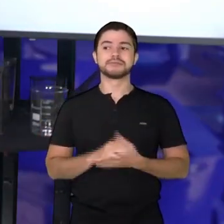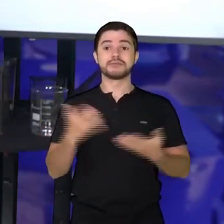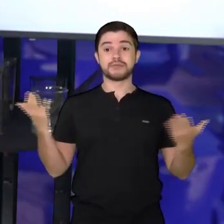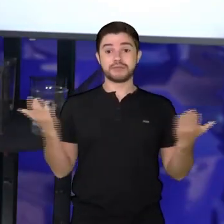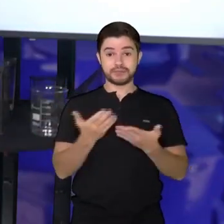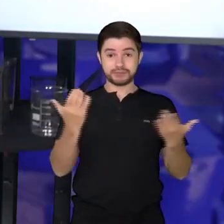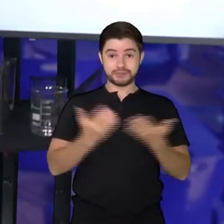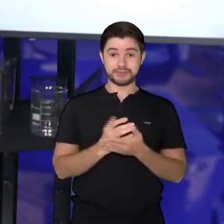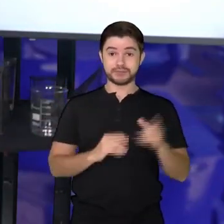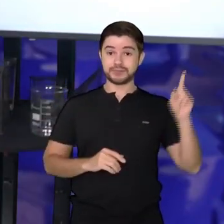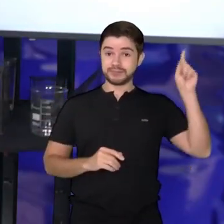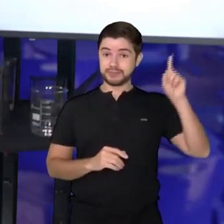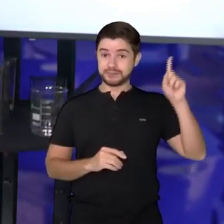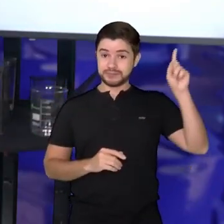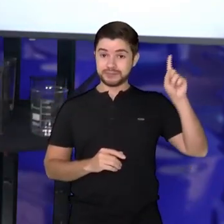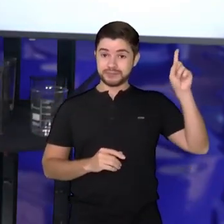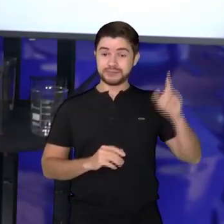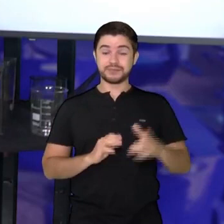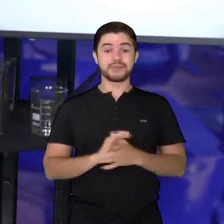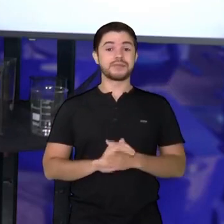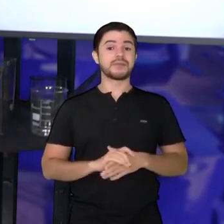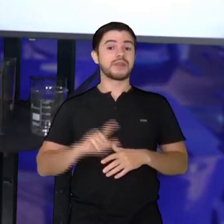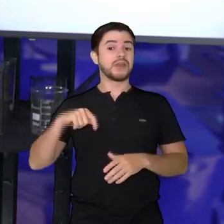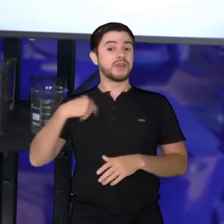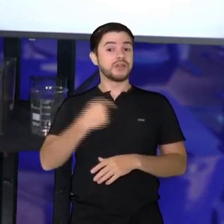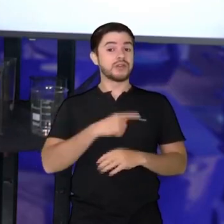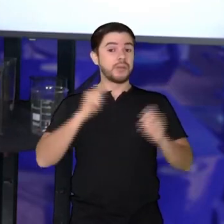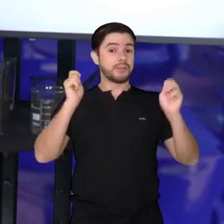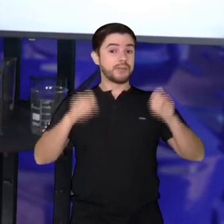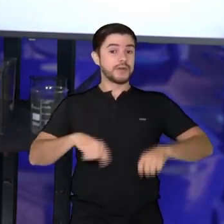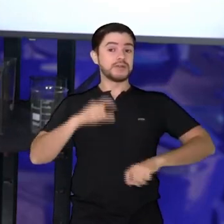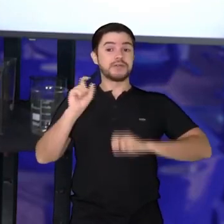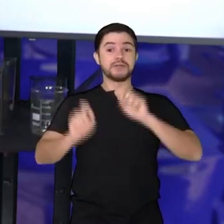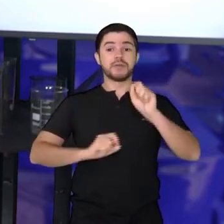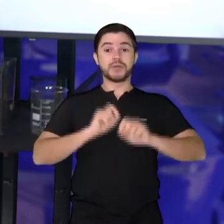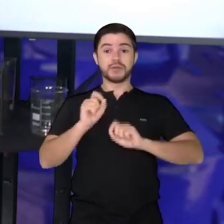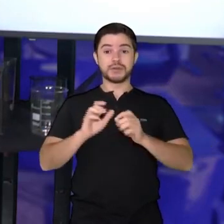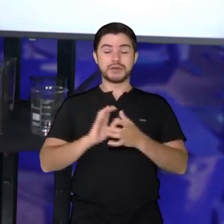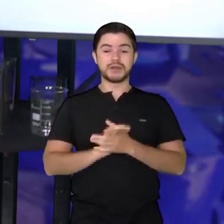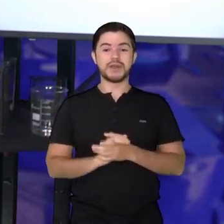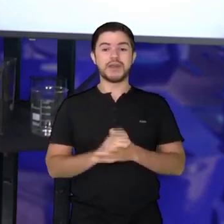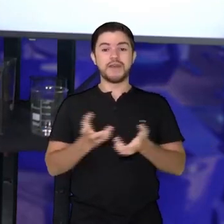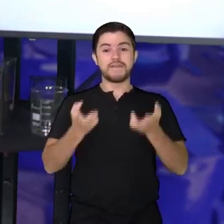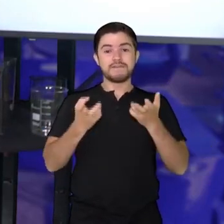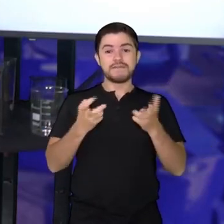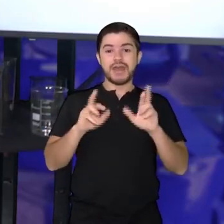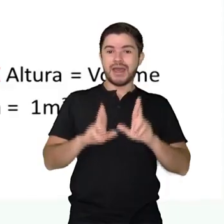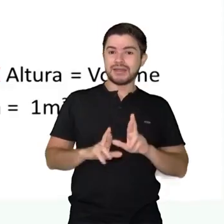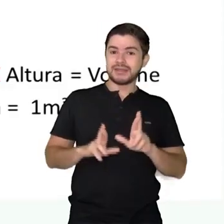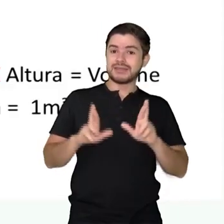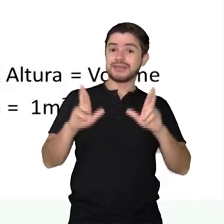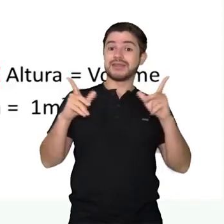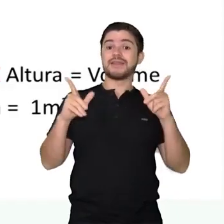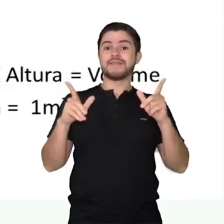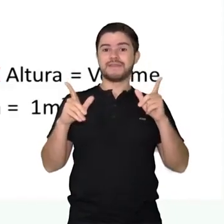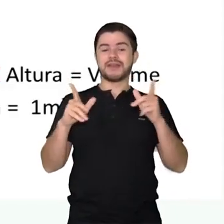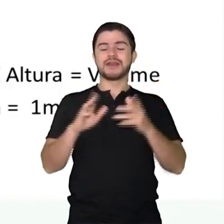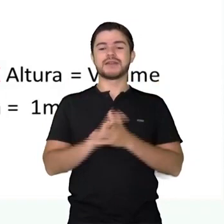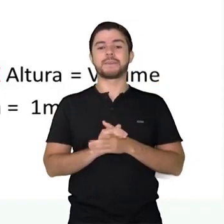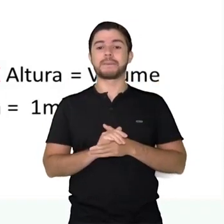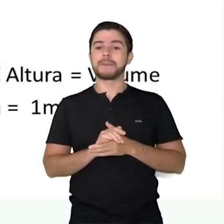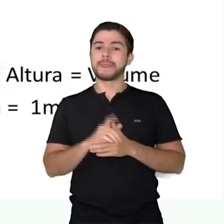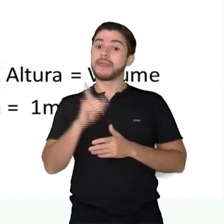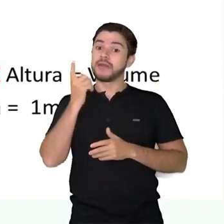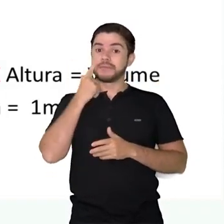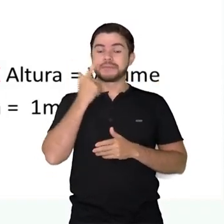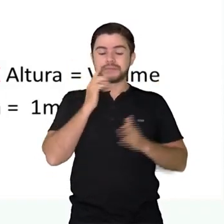Nessa primeira situação, né, vamos perceber um pouquinho a diferença entre calcular. O cubo, vale